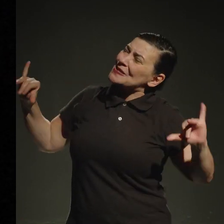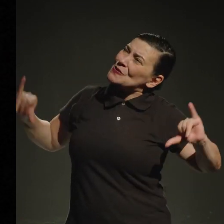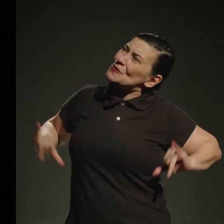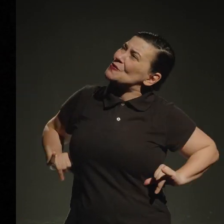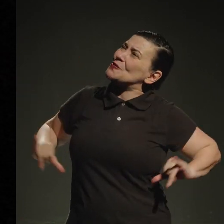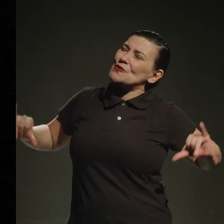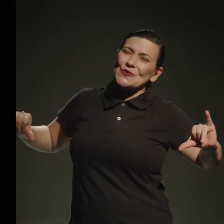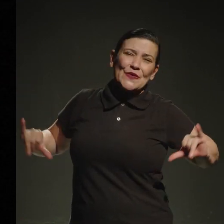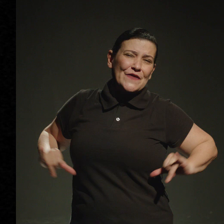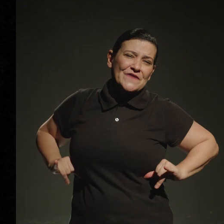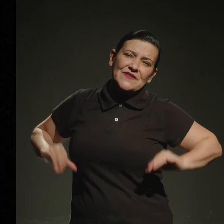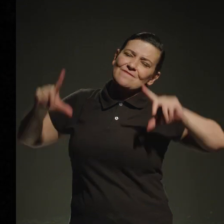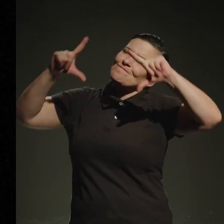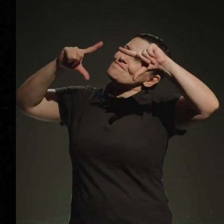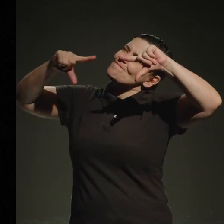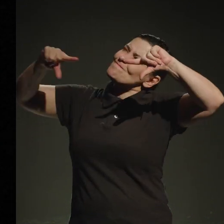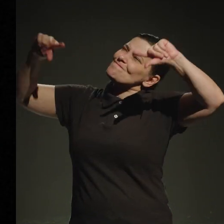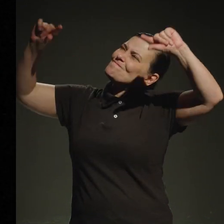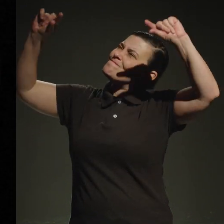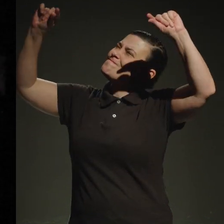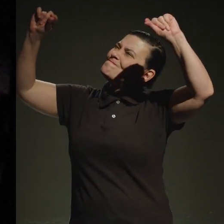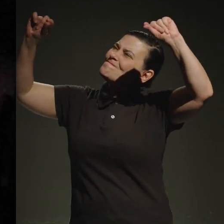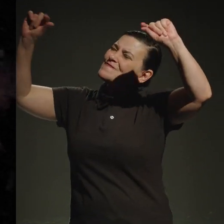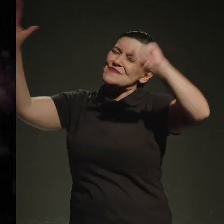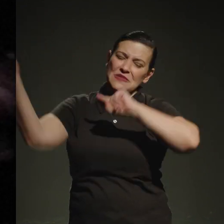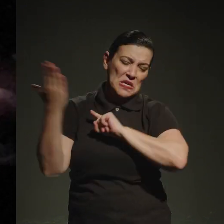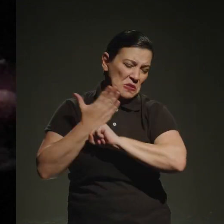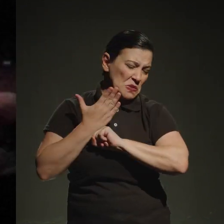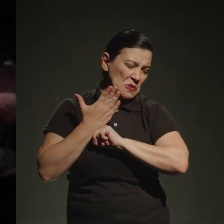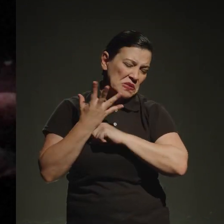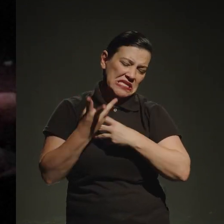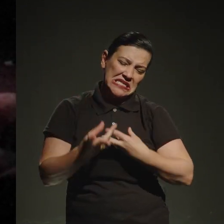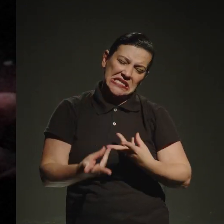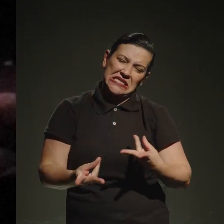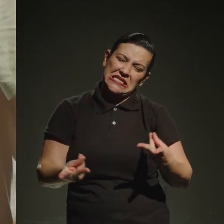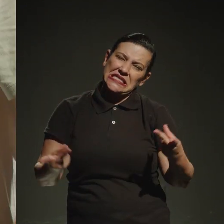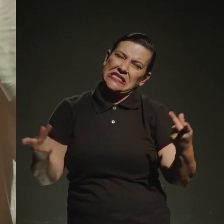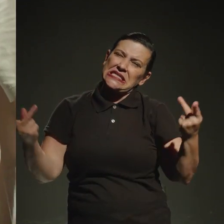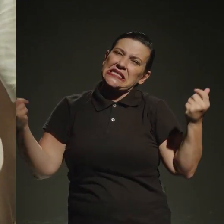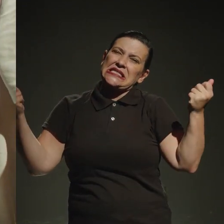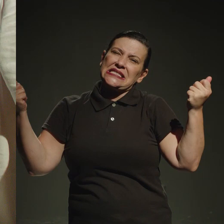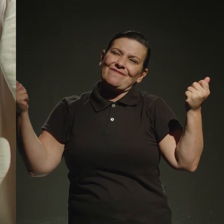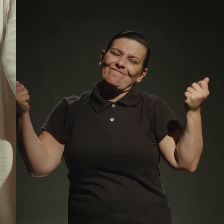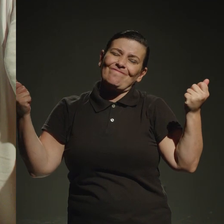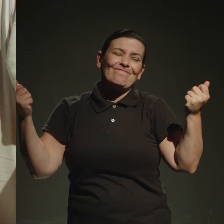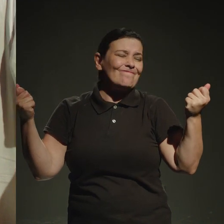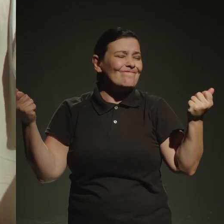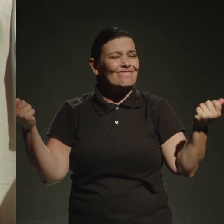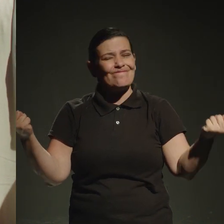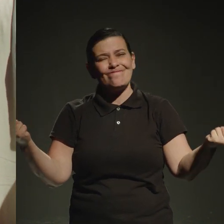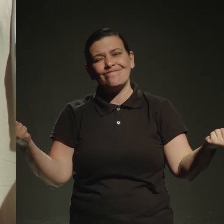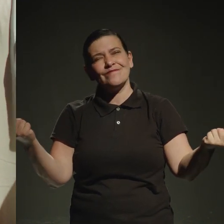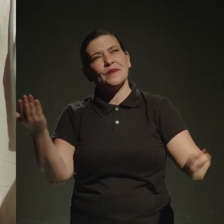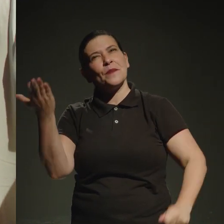vale um furo sequer da sola das tuas negras botas. Adeus, dias de vinho